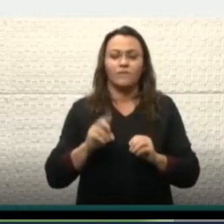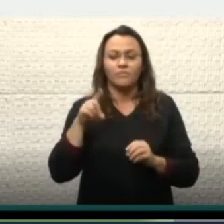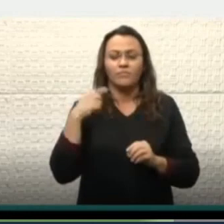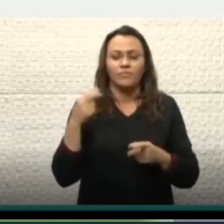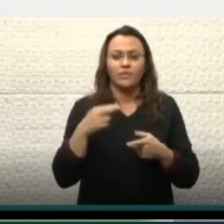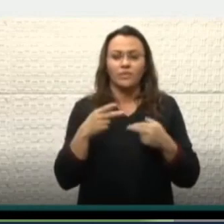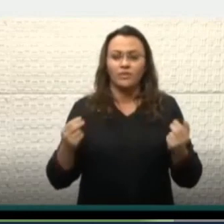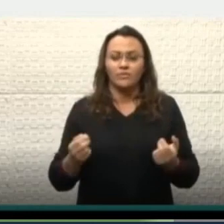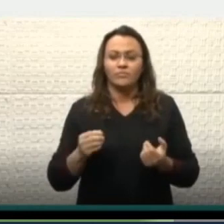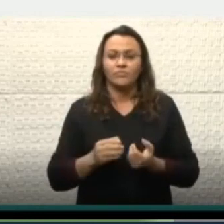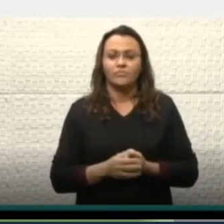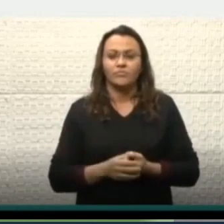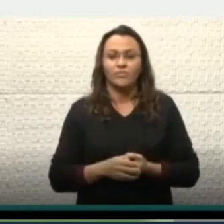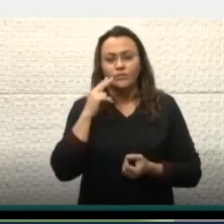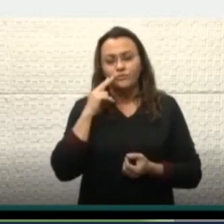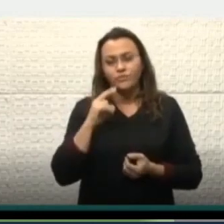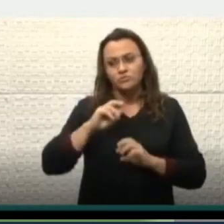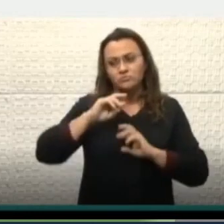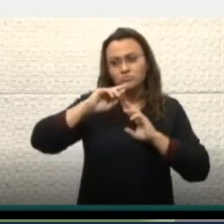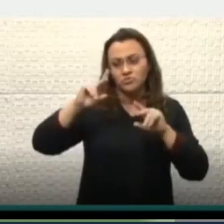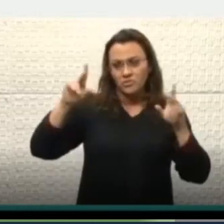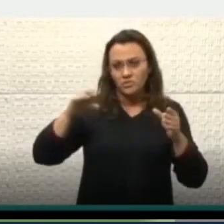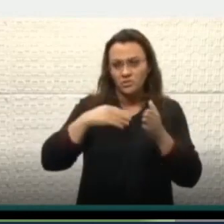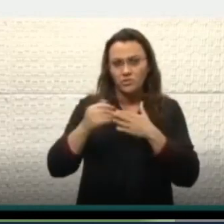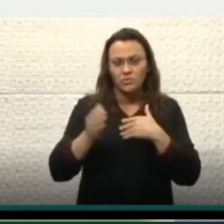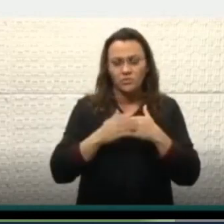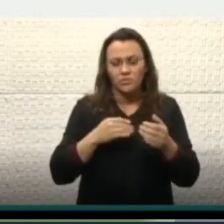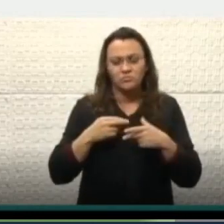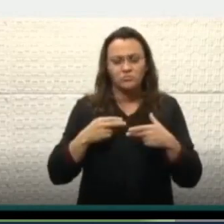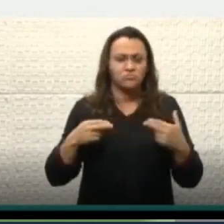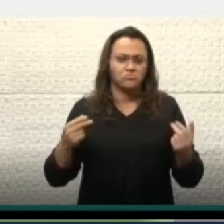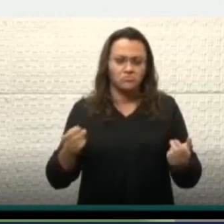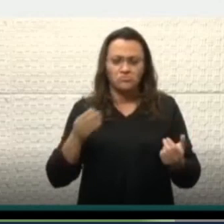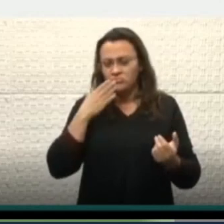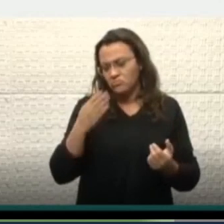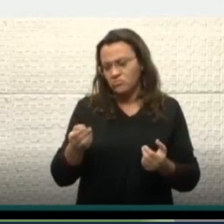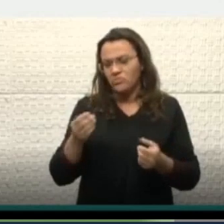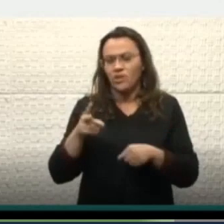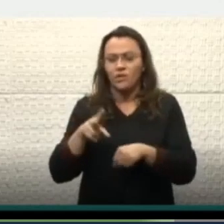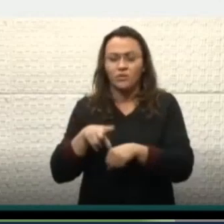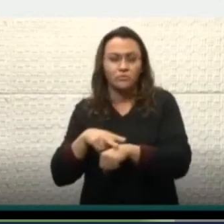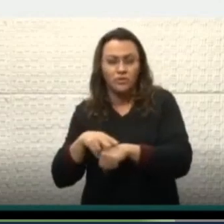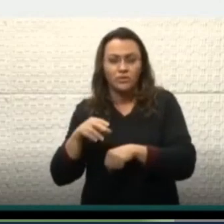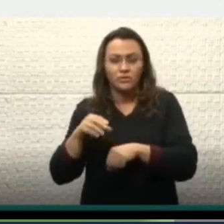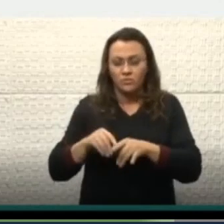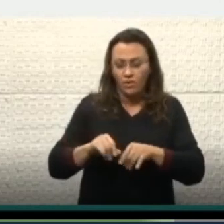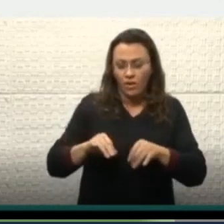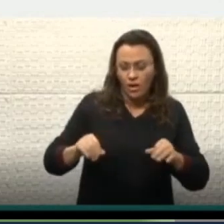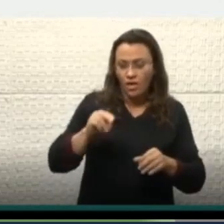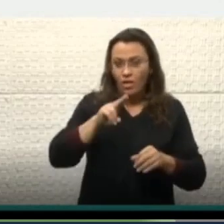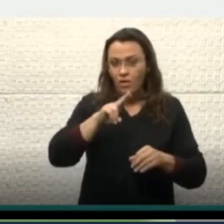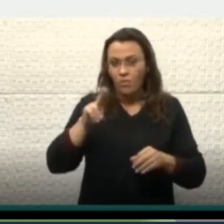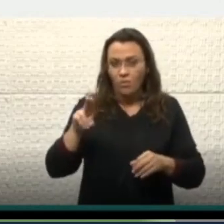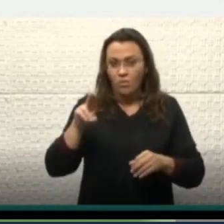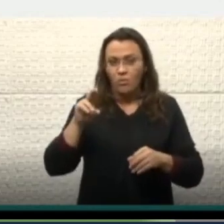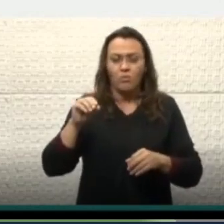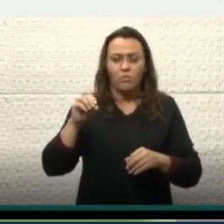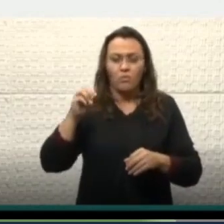componente são as origens diversas. Então, qualquer outro tipo de material, vidro, areia,